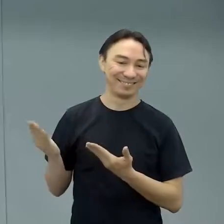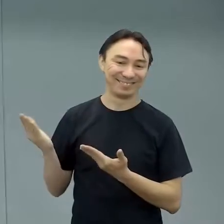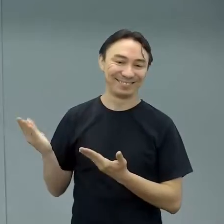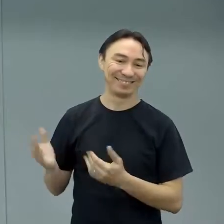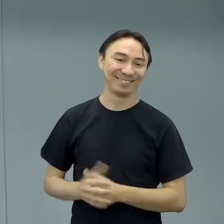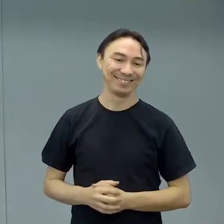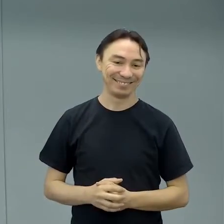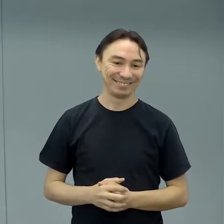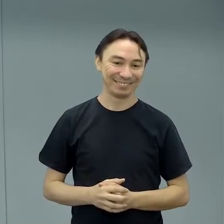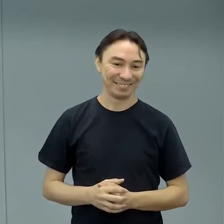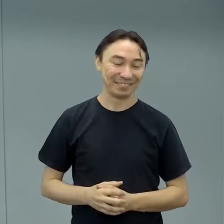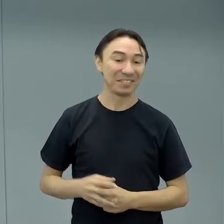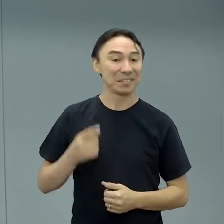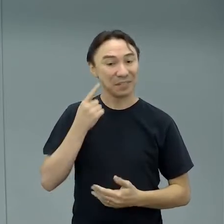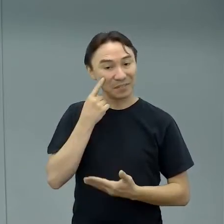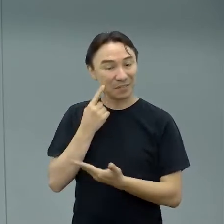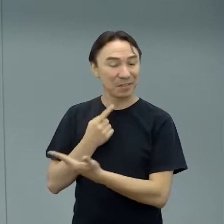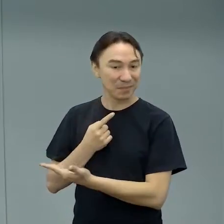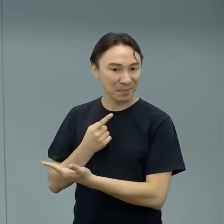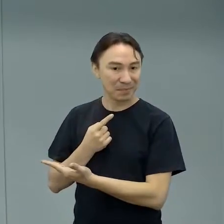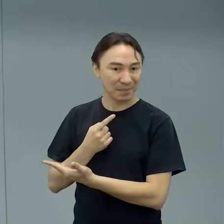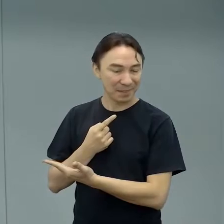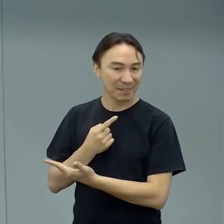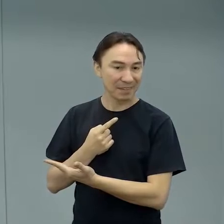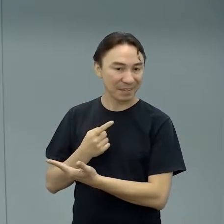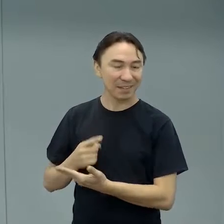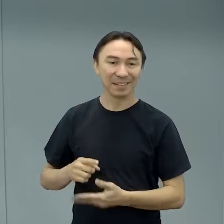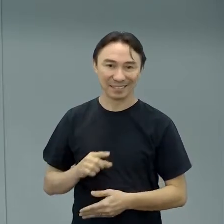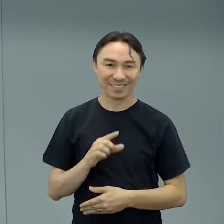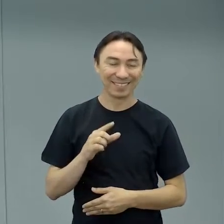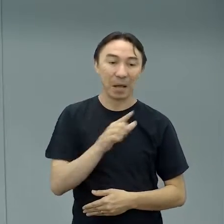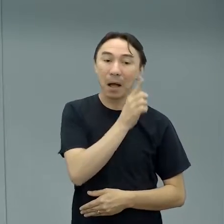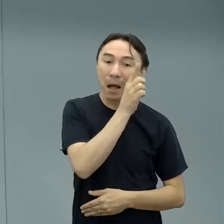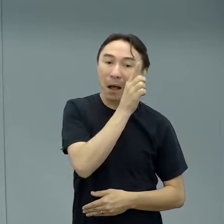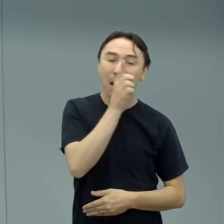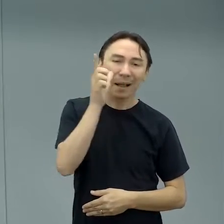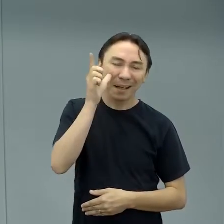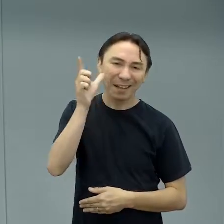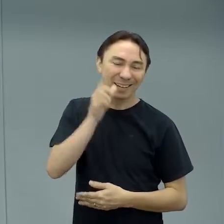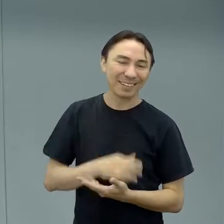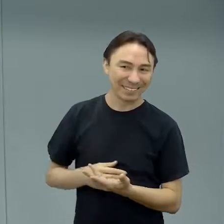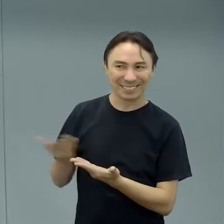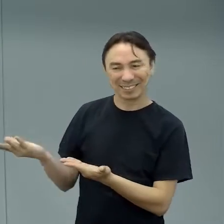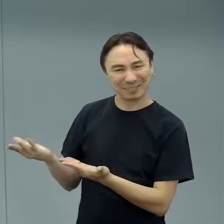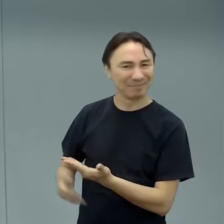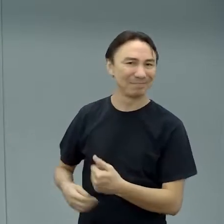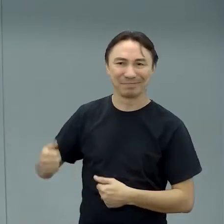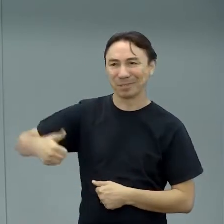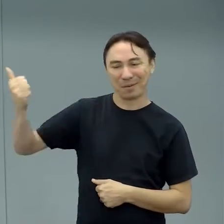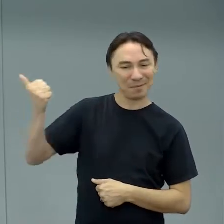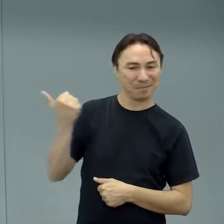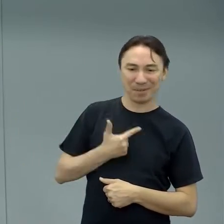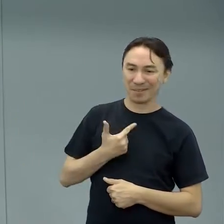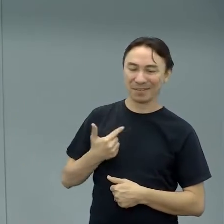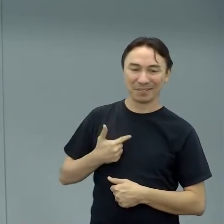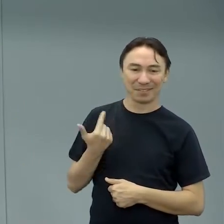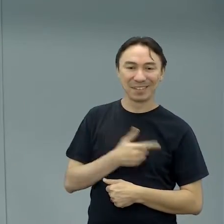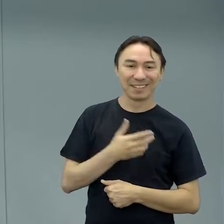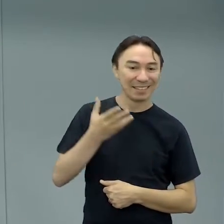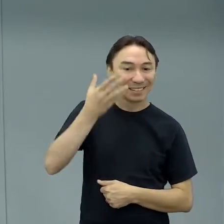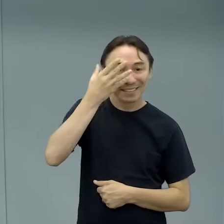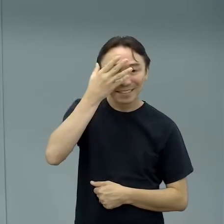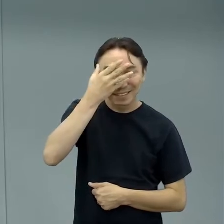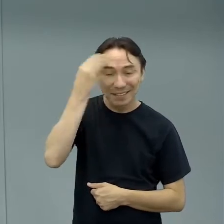Bom, vocês viram que a Luana tá mais por dentro do que eu, porque eu esqueci do meu sinal. Toda vez eu esqueço do meu sinal. O meu